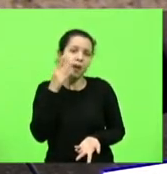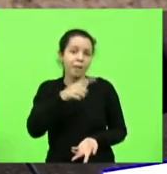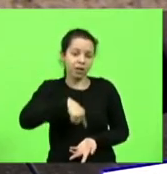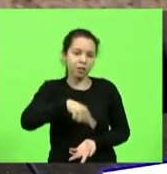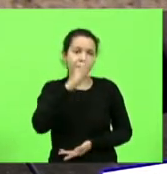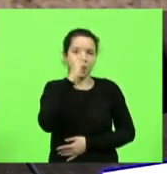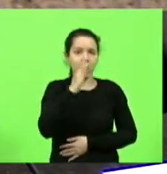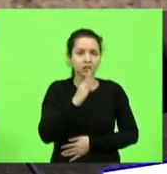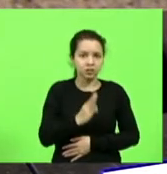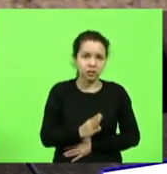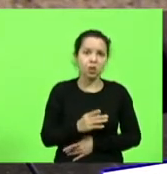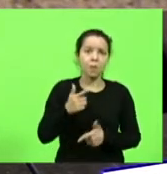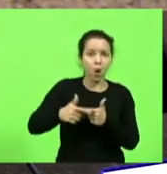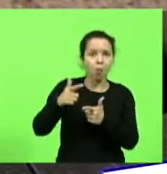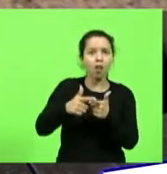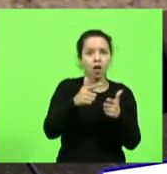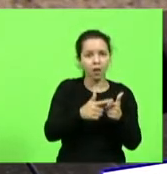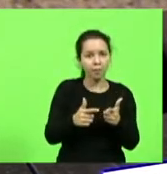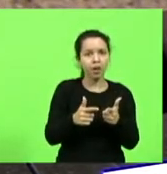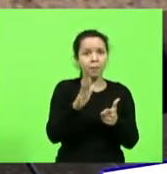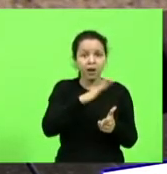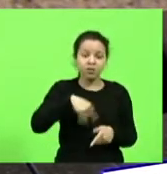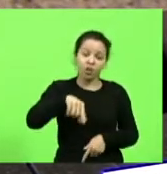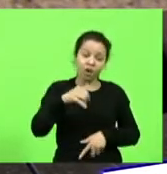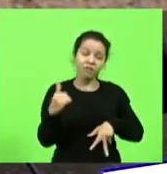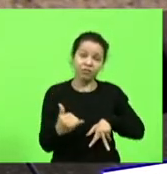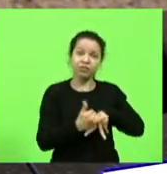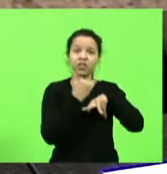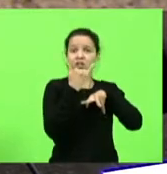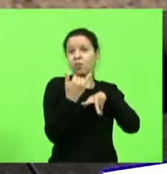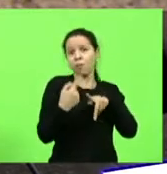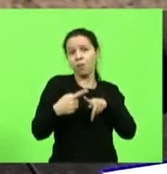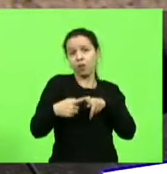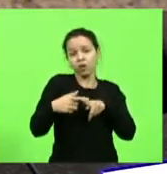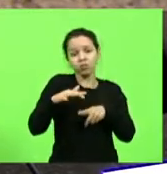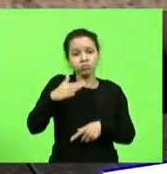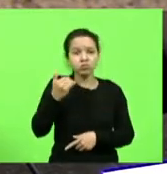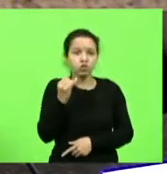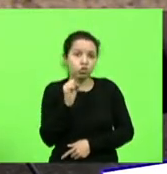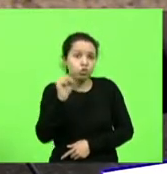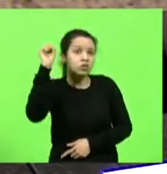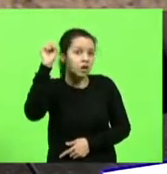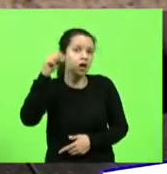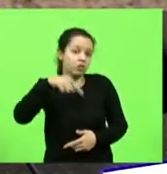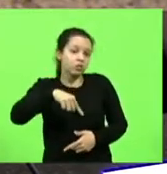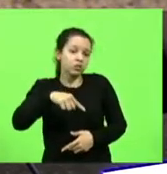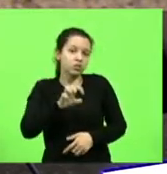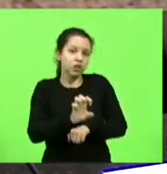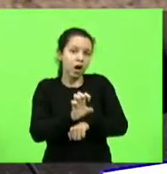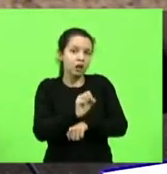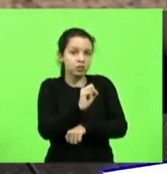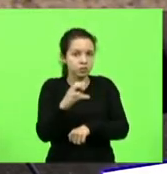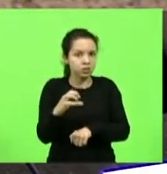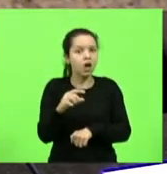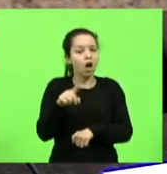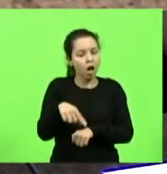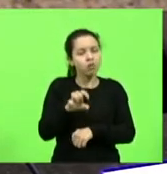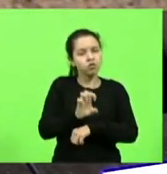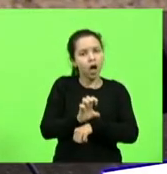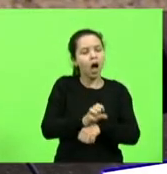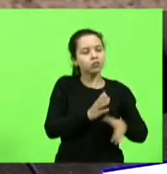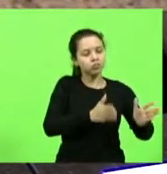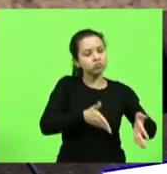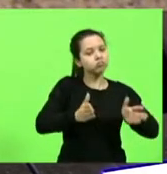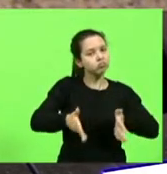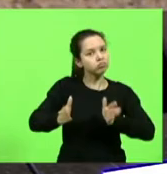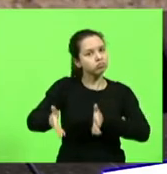os problemas que temos. Mas somos vítimas desse nosso relativo sucesso, porque Santa Catarina conseguia ser um estado mais organizado